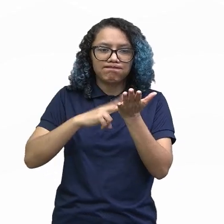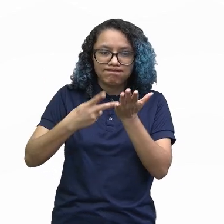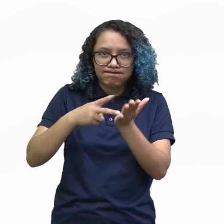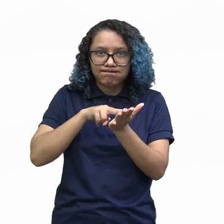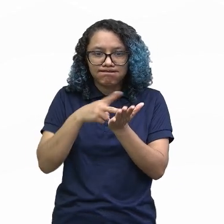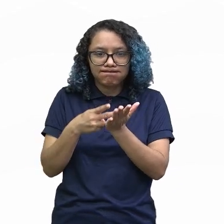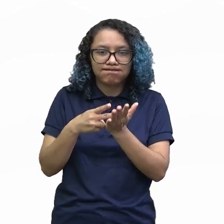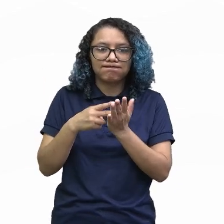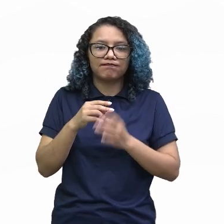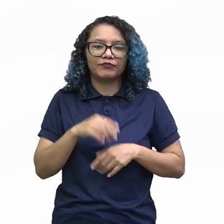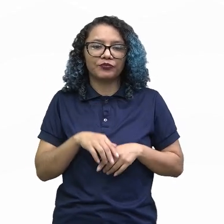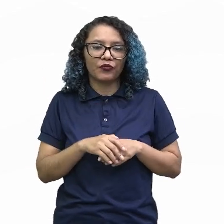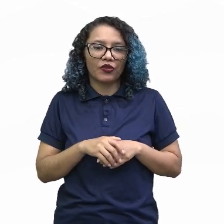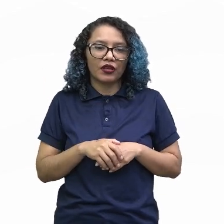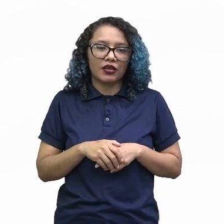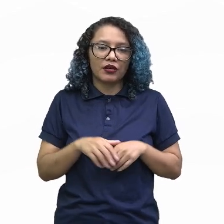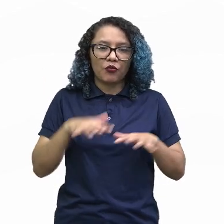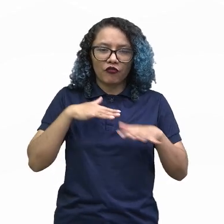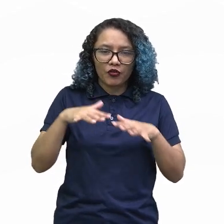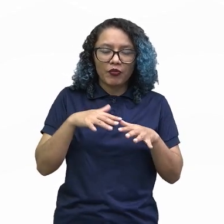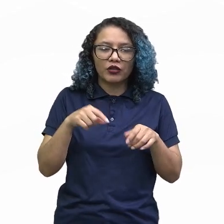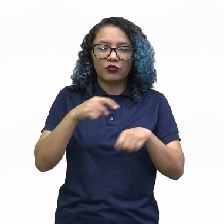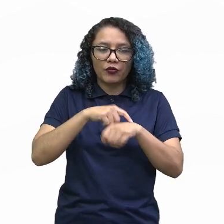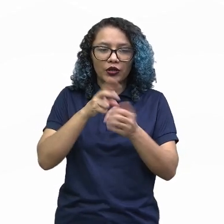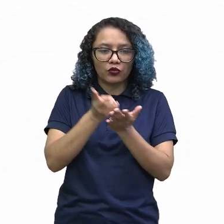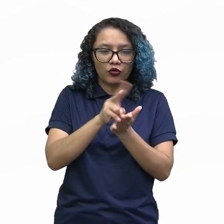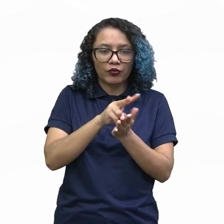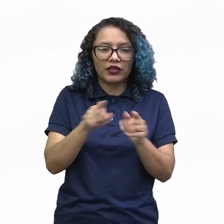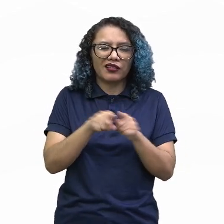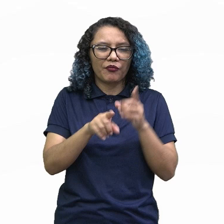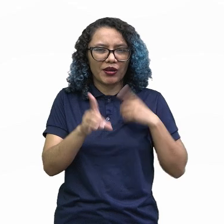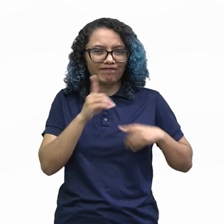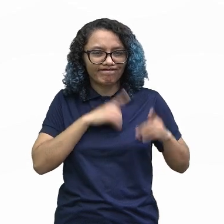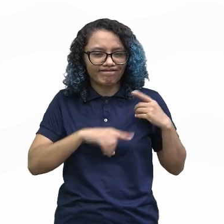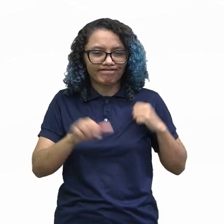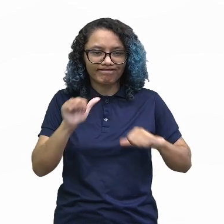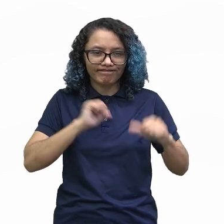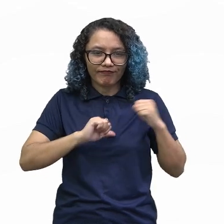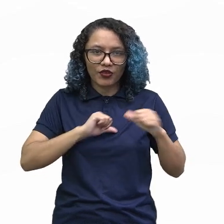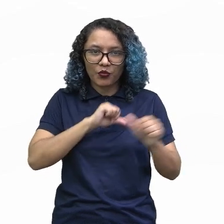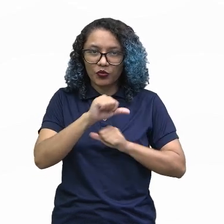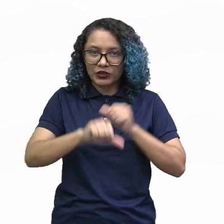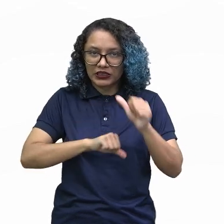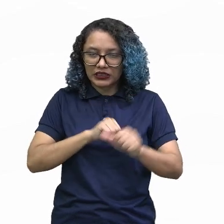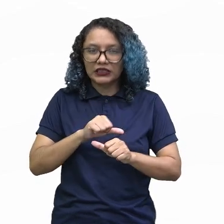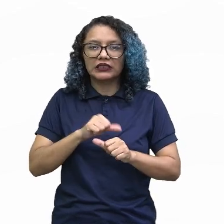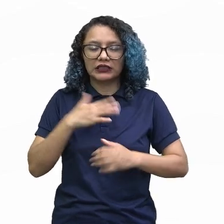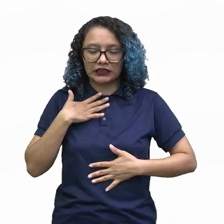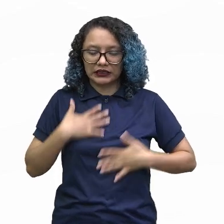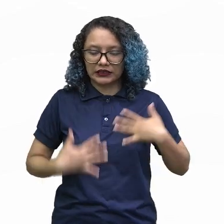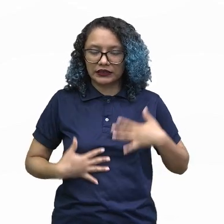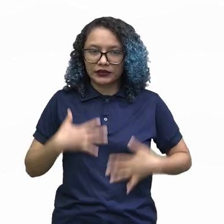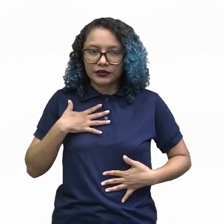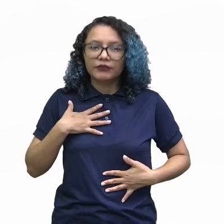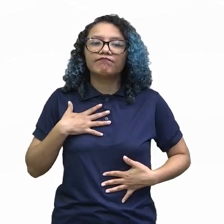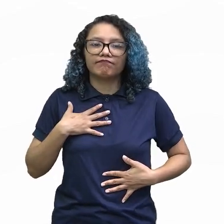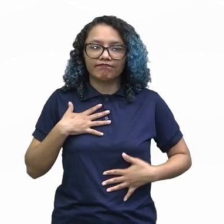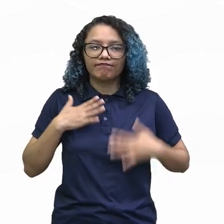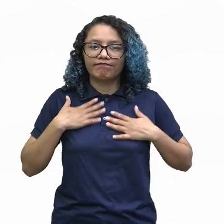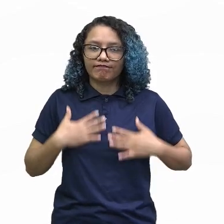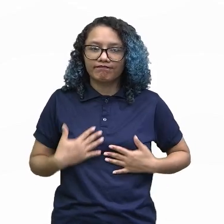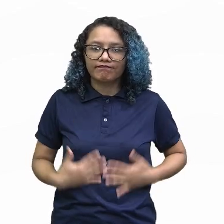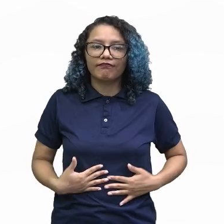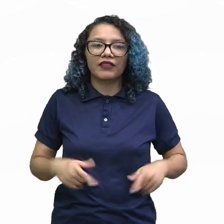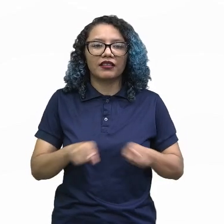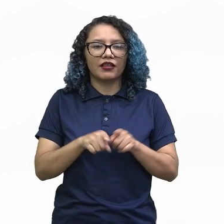ansiedade, mudanças químicas no cérebro afetam o humor. Vamos observar aí também a dificuldade